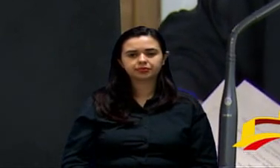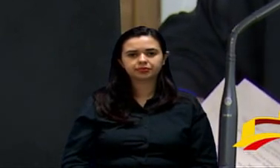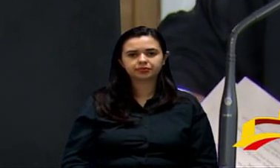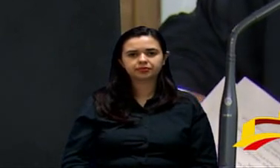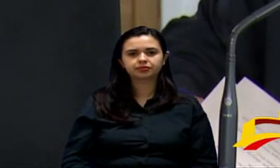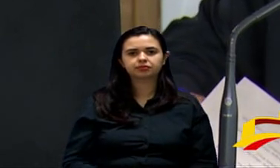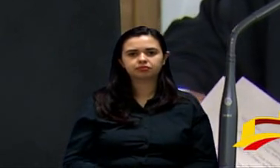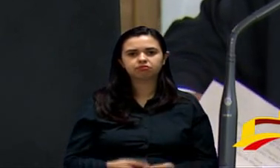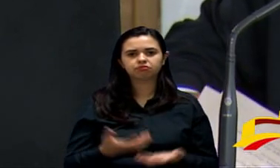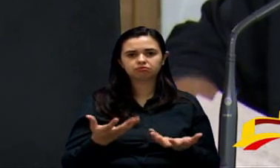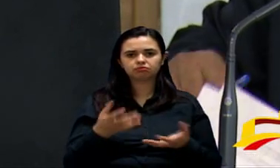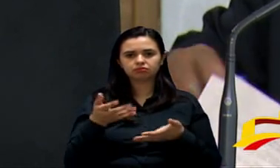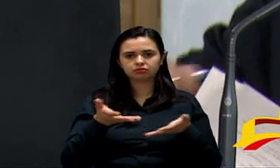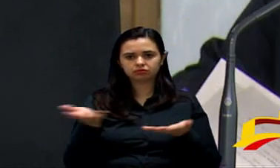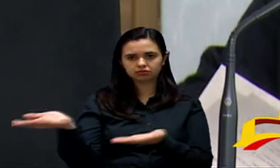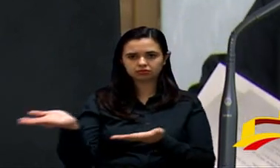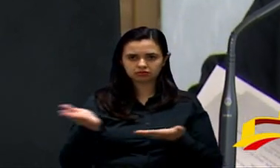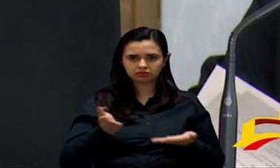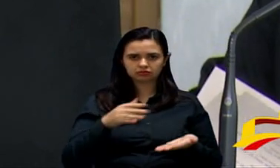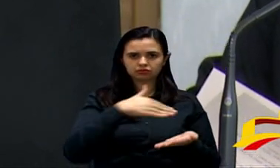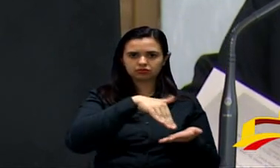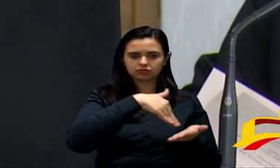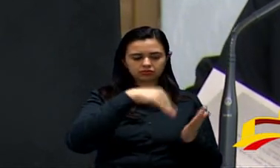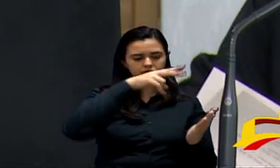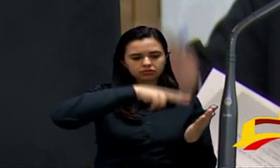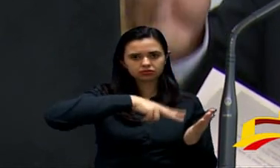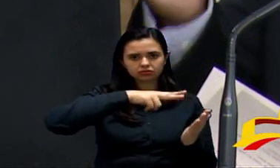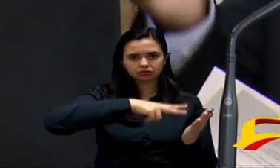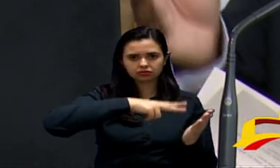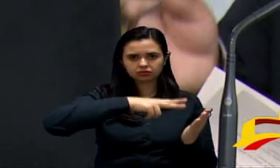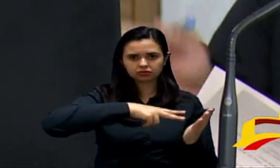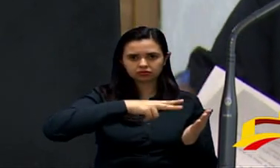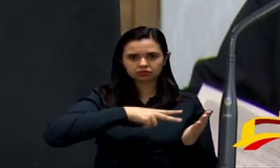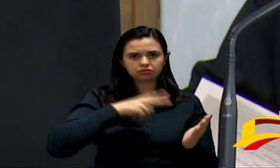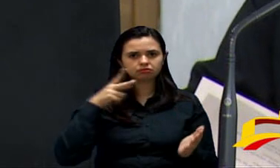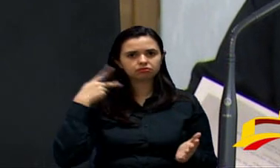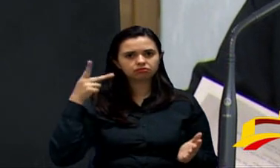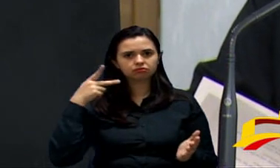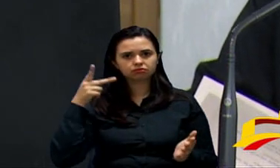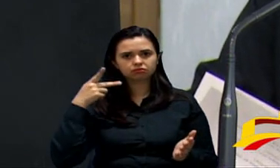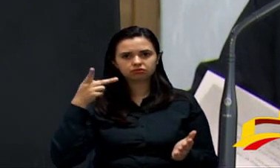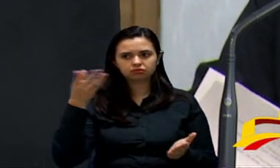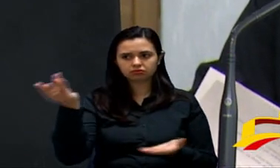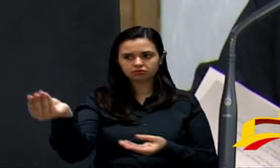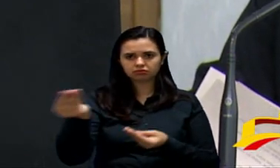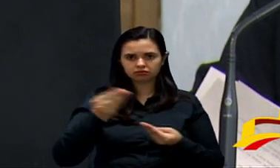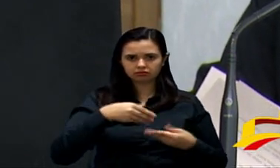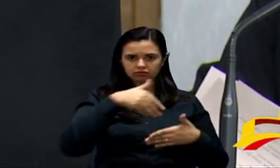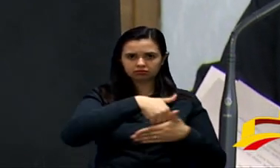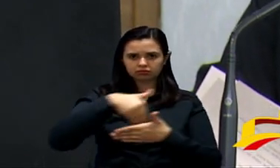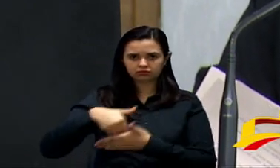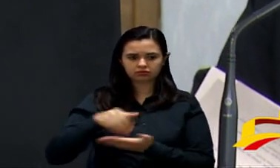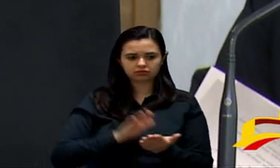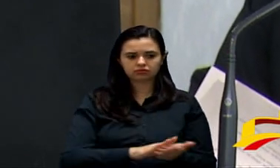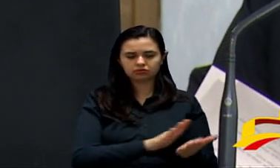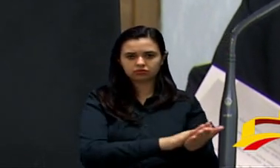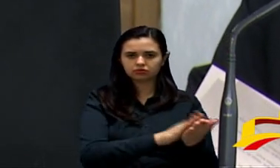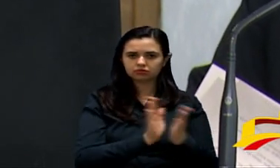Eu gostaria de passar a palavra para o nosso secretário fazer a leitura. Algum vereador trazer o que os votos de congratulações para que o